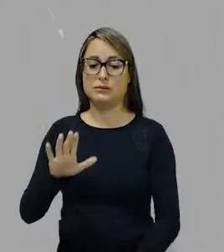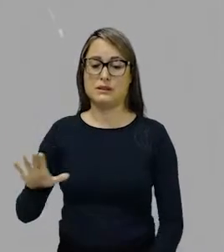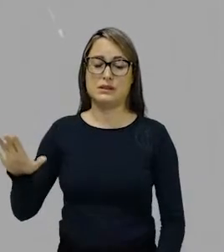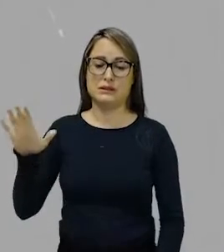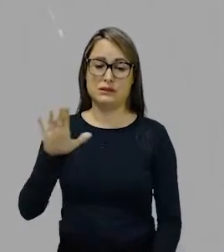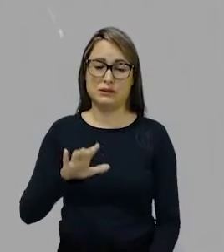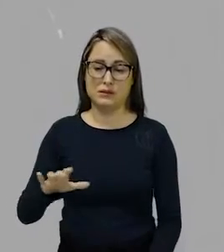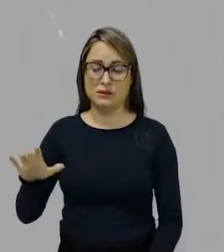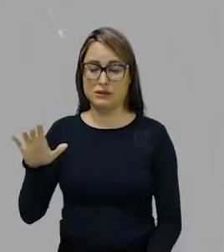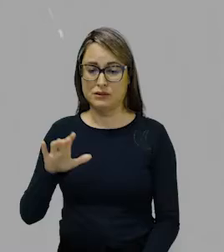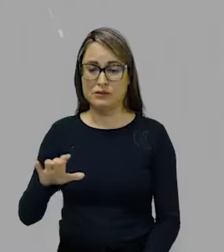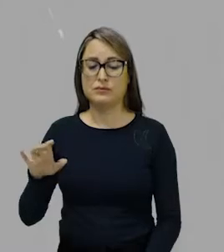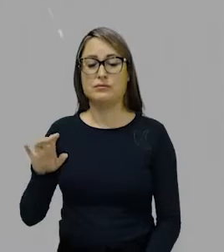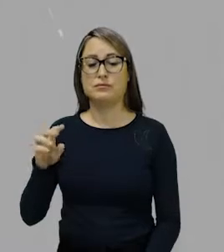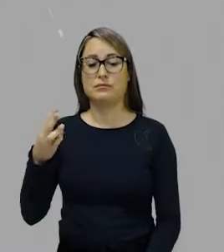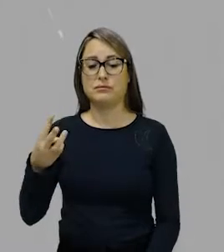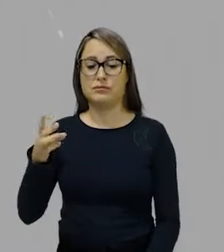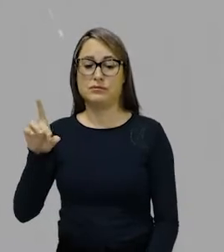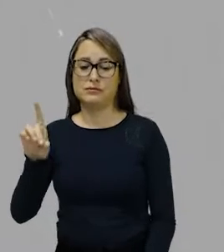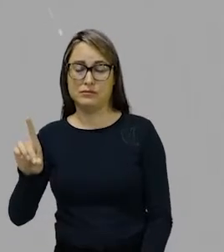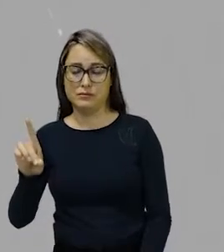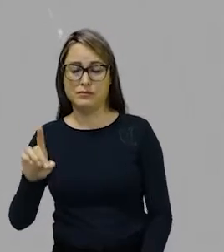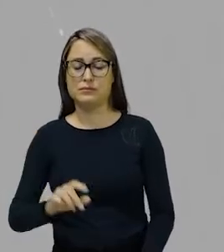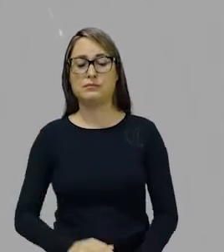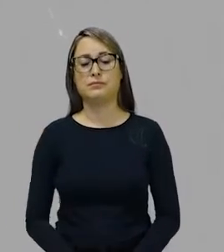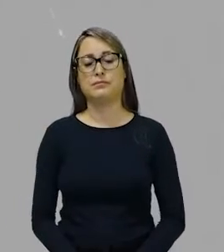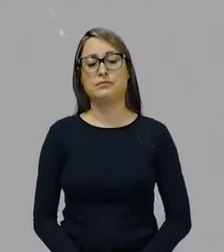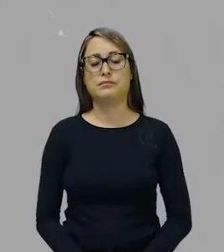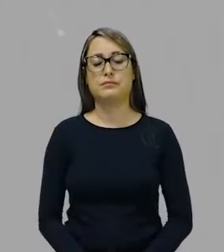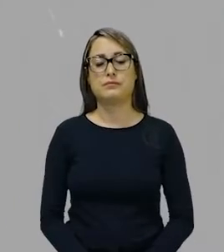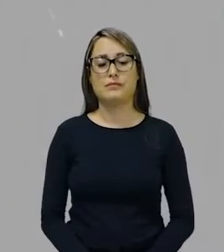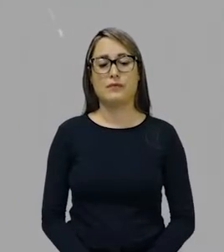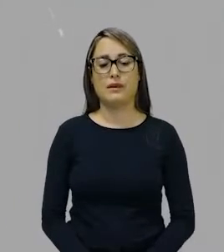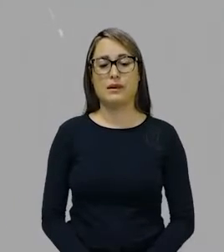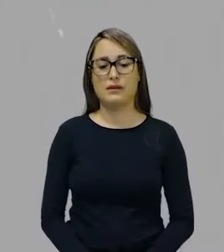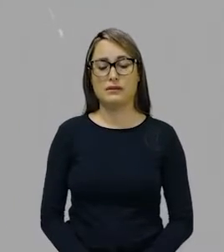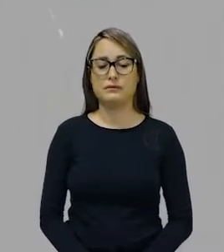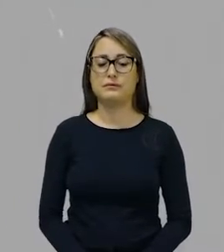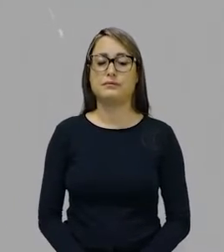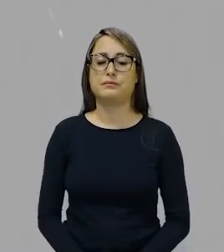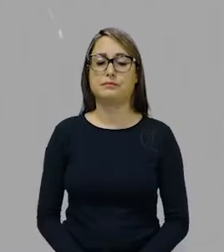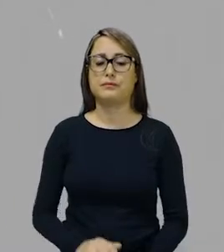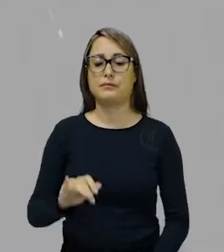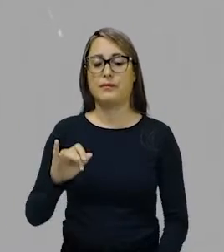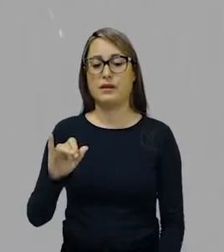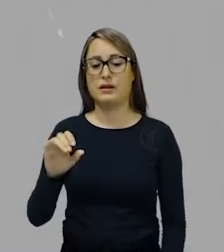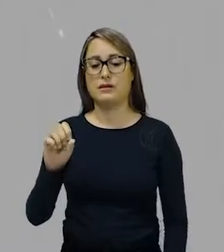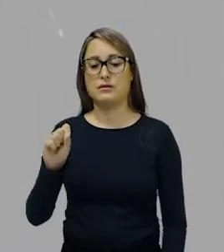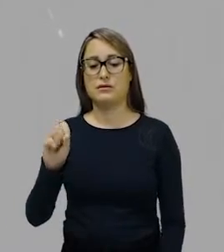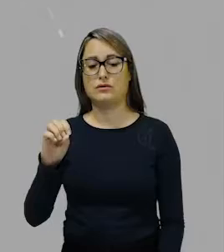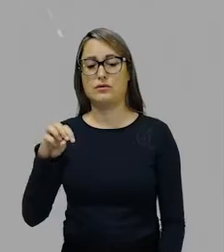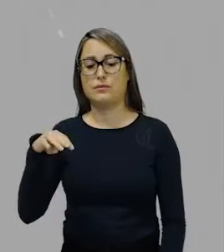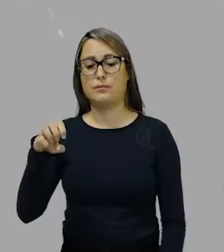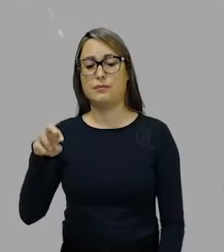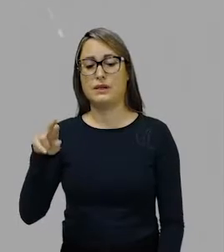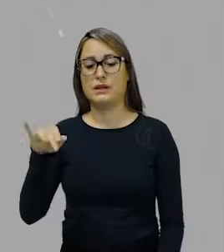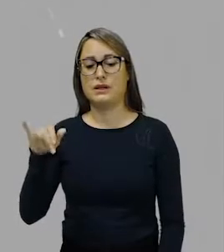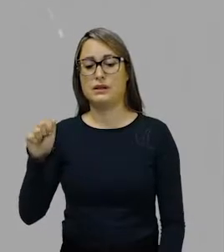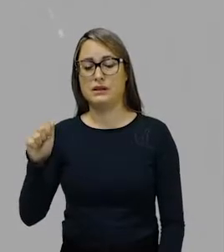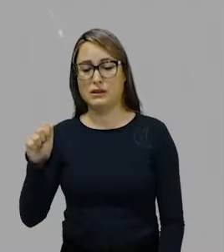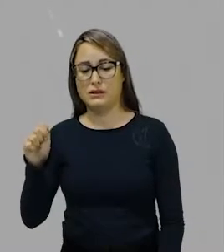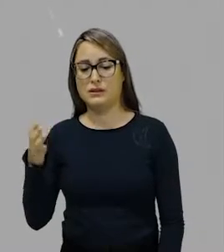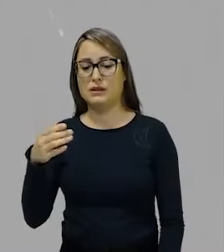espacial, tridimensional. Então, aqui nós temos a isomeria espacial. Então, isomeria plana,